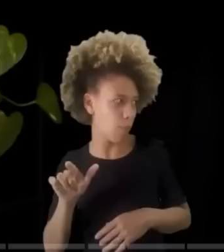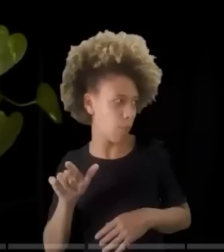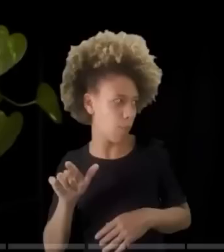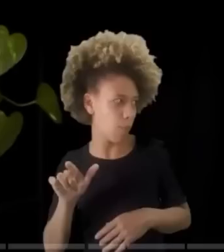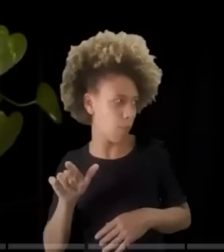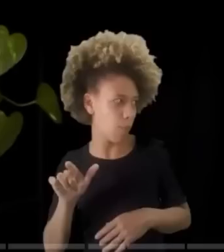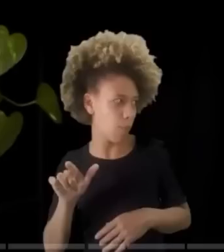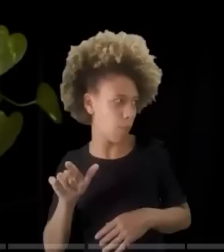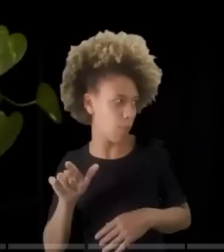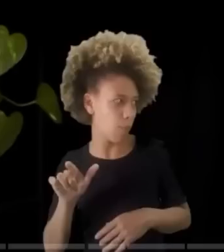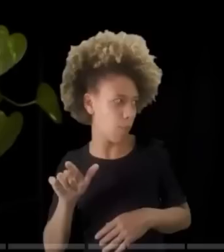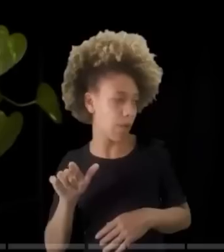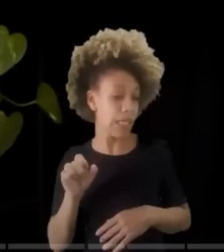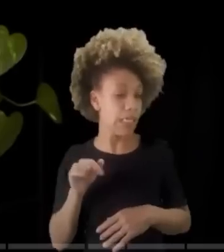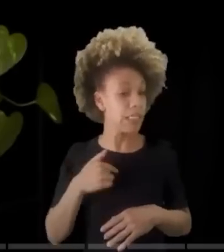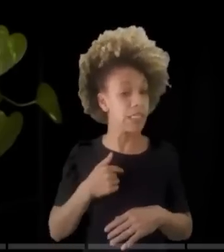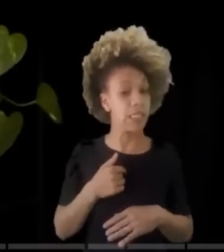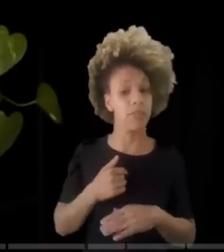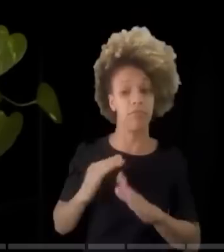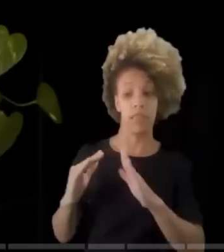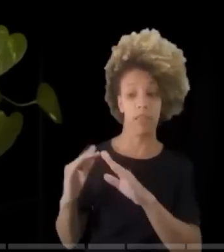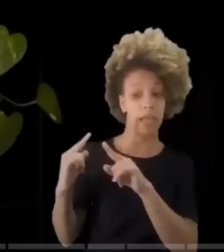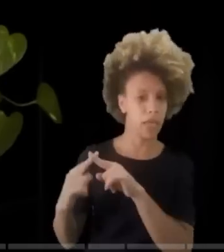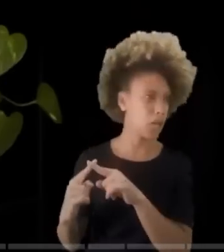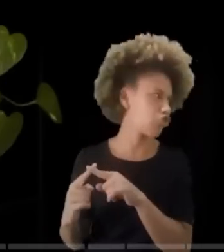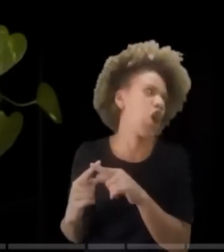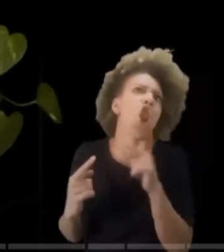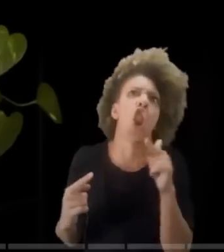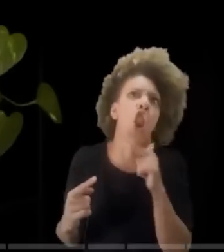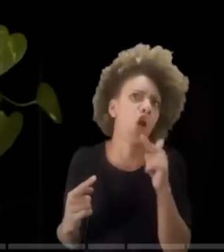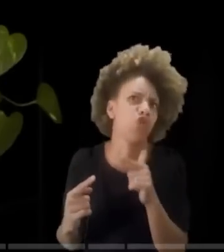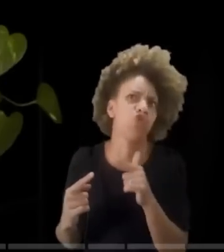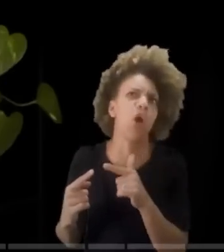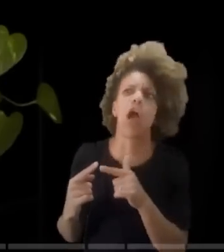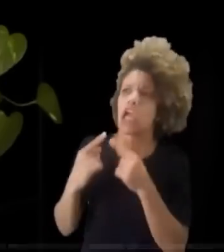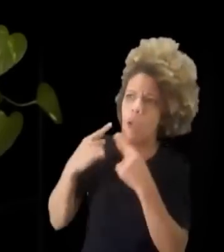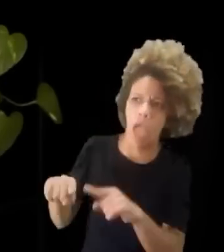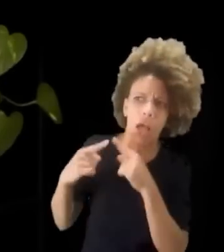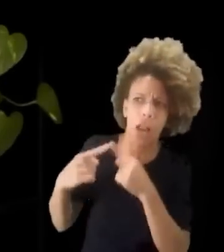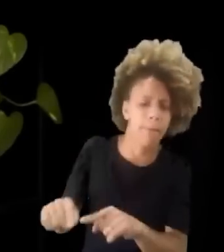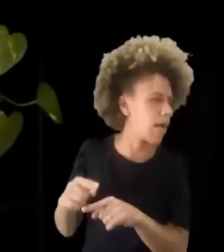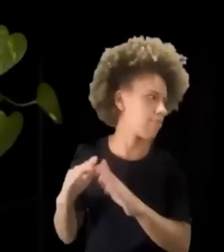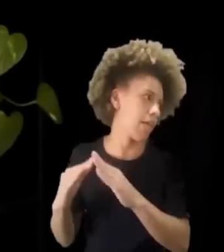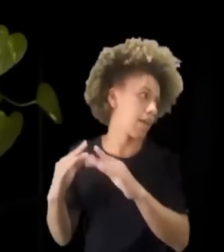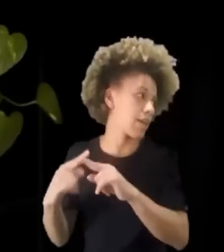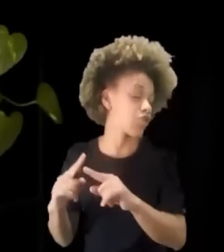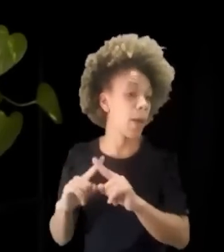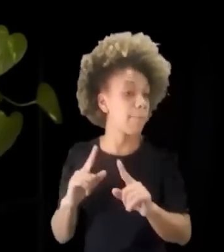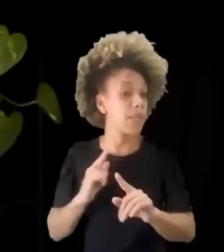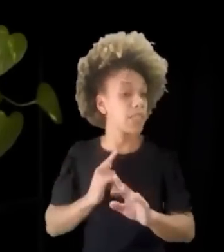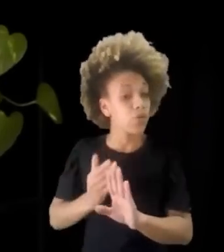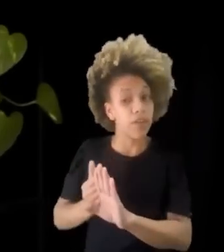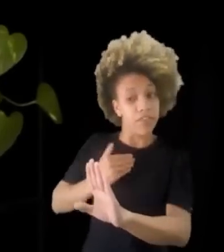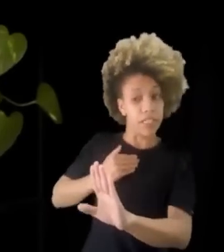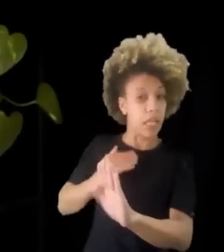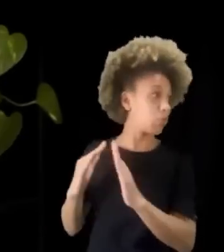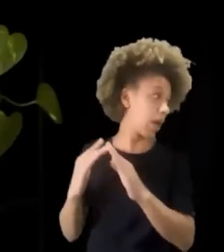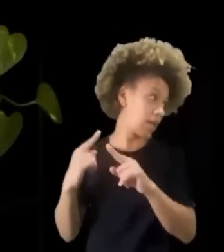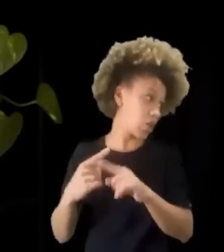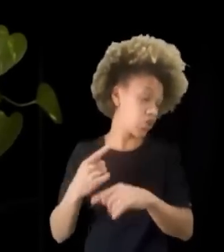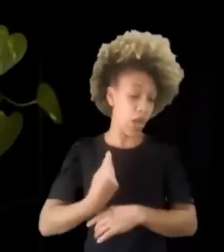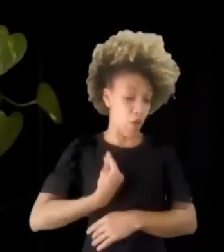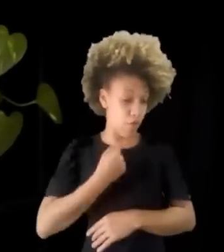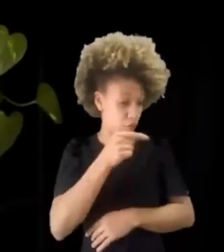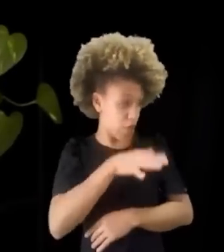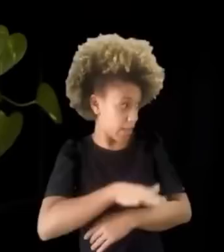não é minha esquerda não né Maurício da igreja é óbvio que eu ia bater no Universo para da igreja mas eu tô muito afastado da galera da igreja